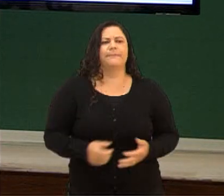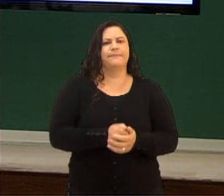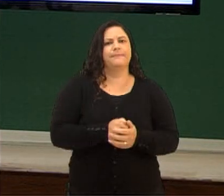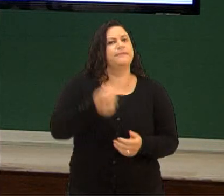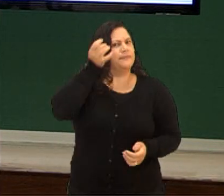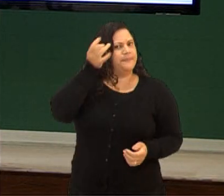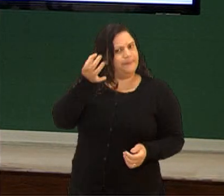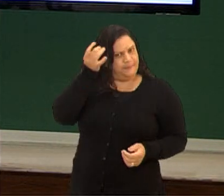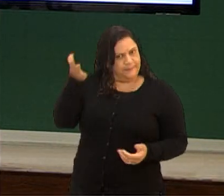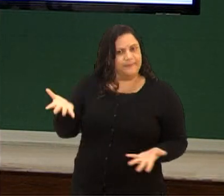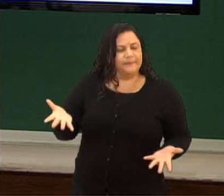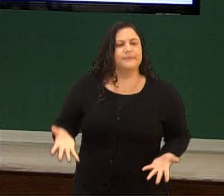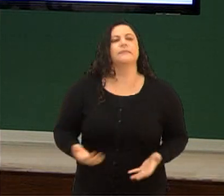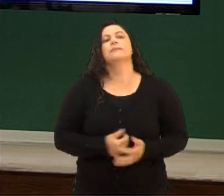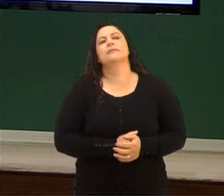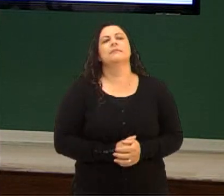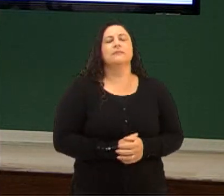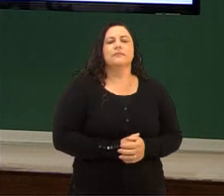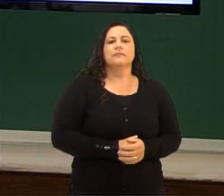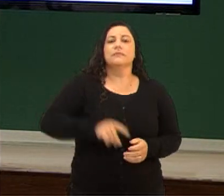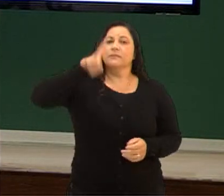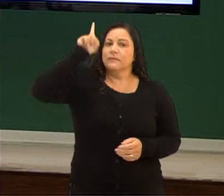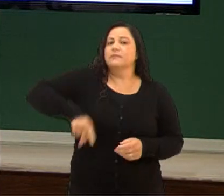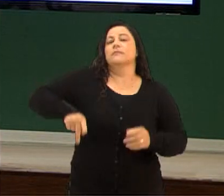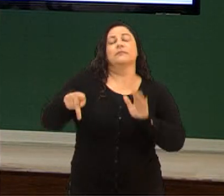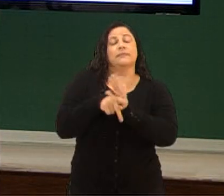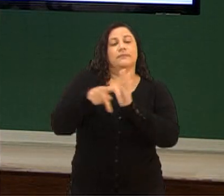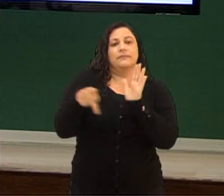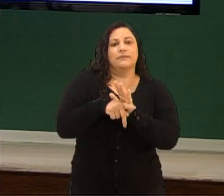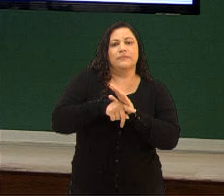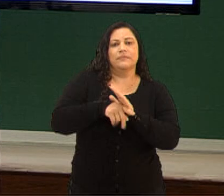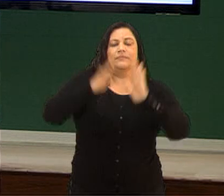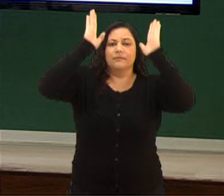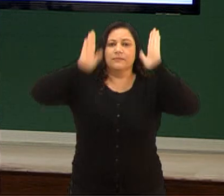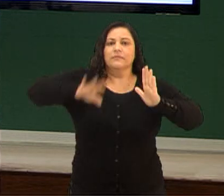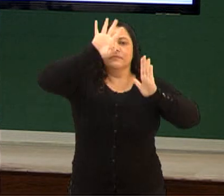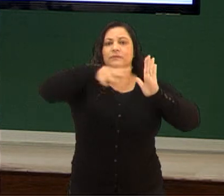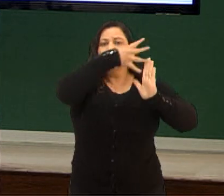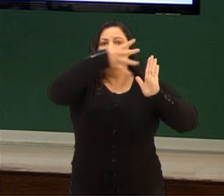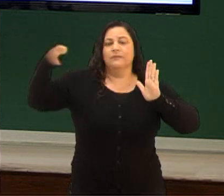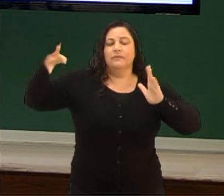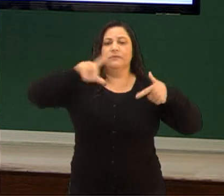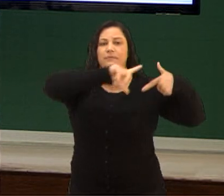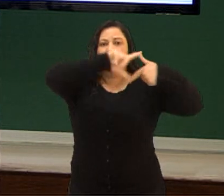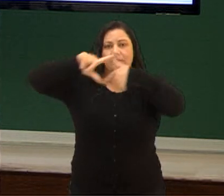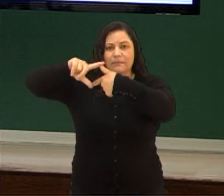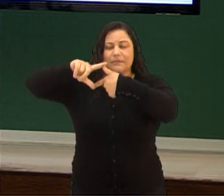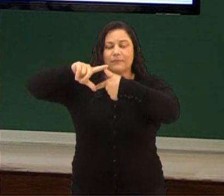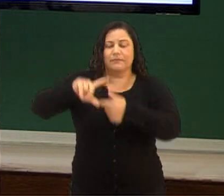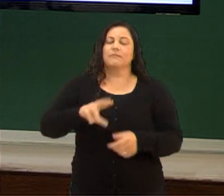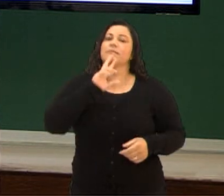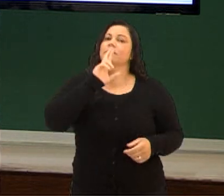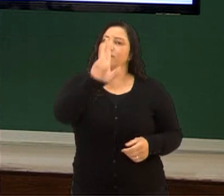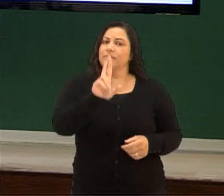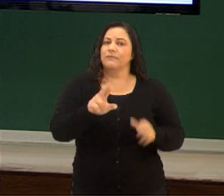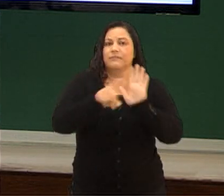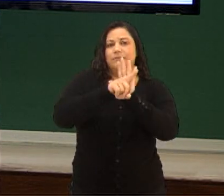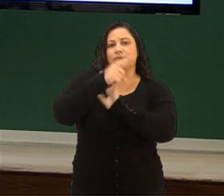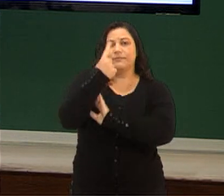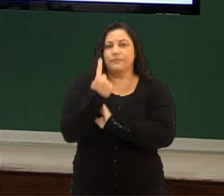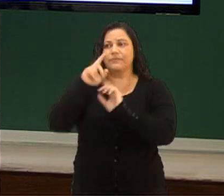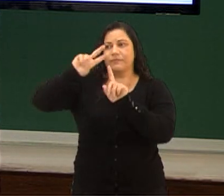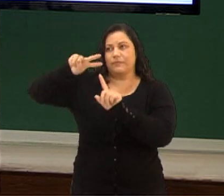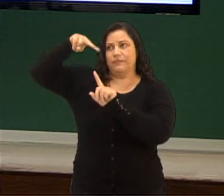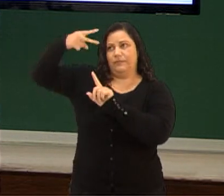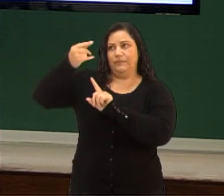um elemento de uma matriz quadrada, sempre quadrada, que é o resultado do produto menos 1 elevado a i